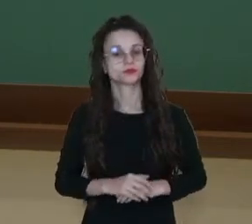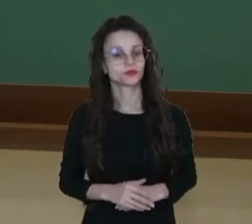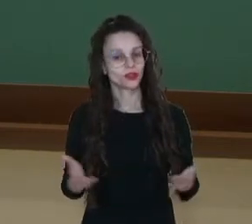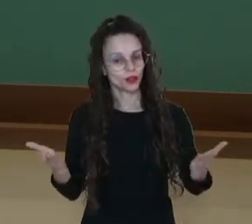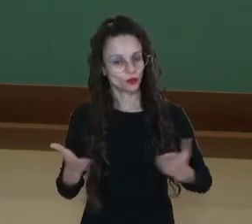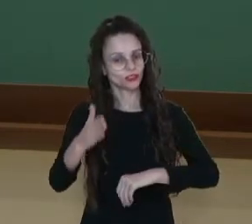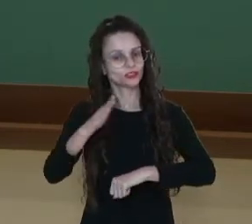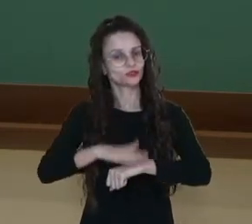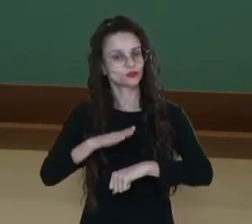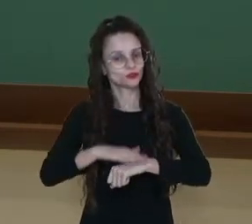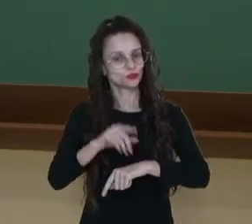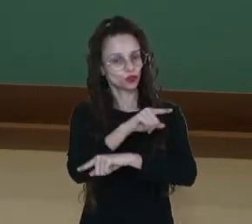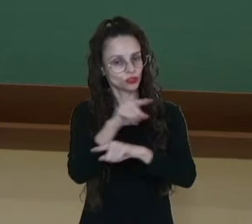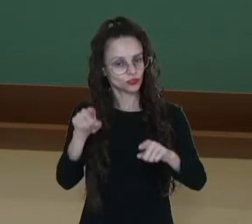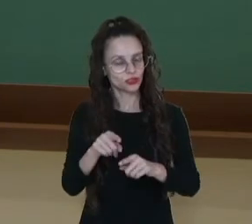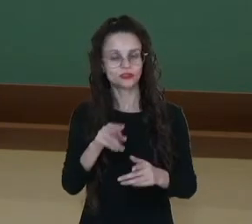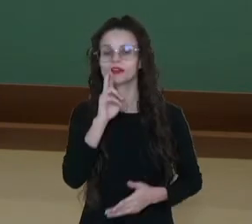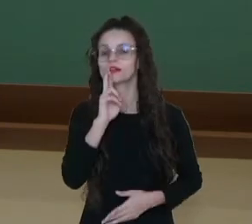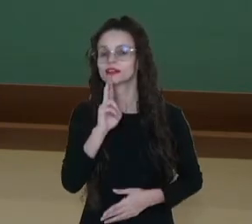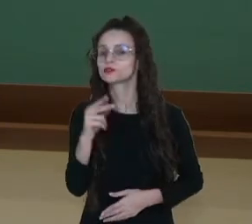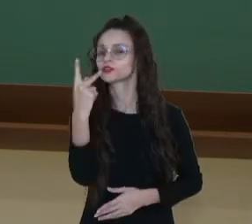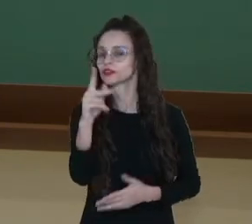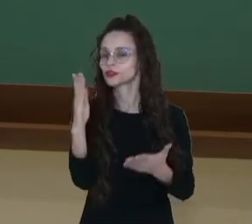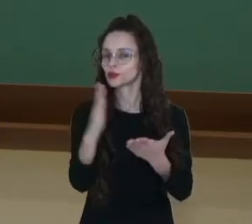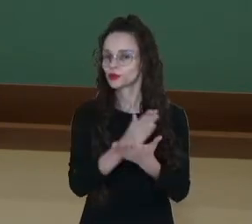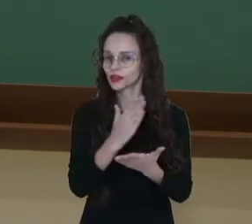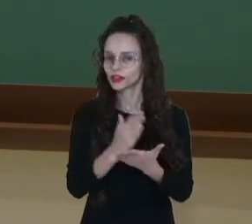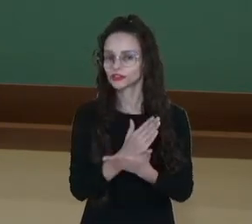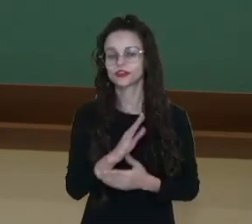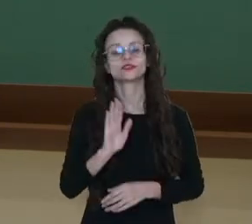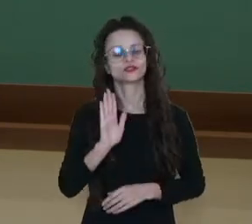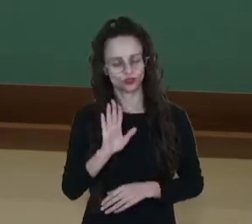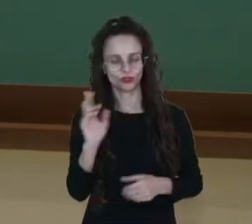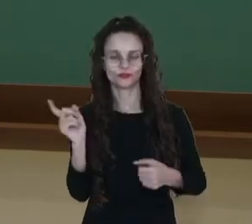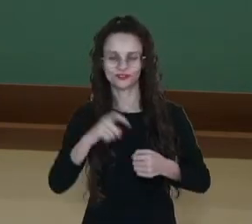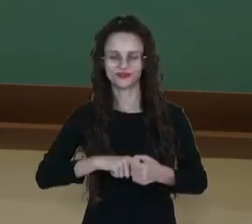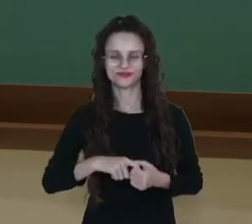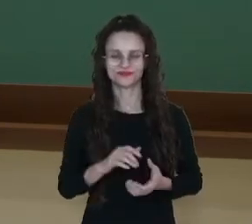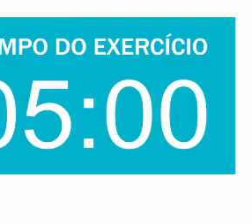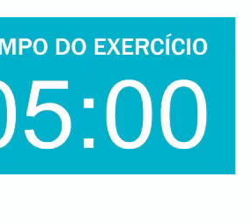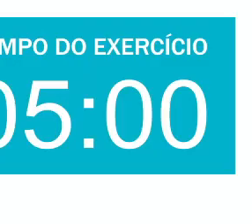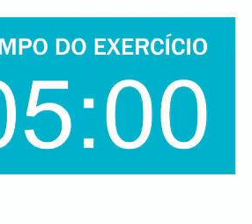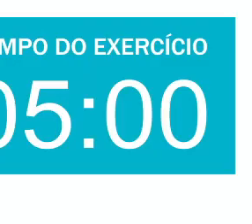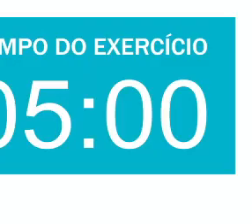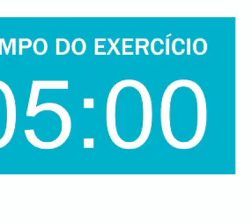Agora é com vocês, registrem no seu caderno e logo nós voltamos.